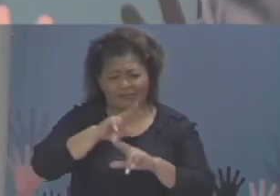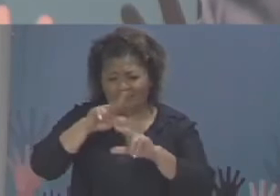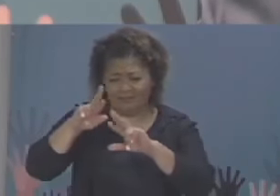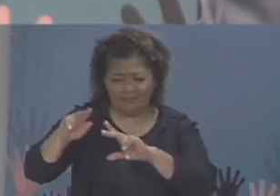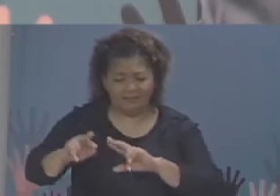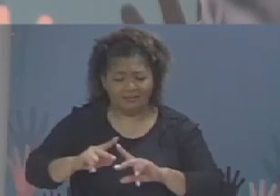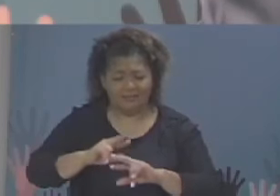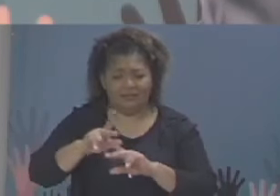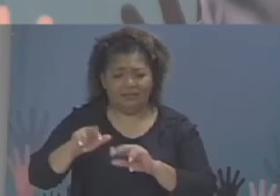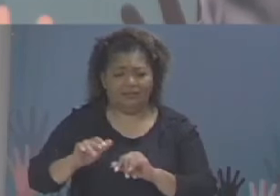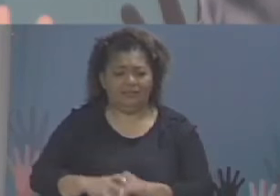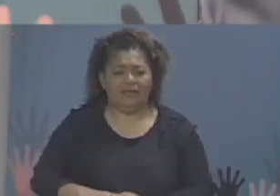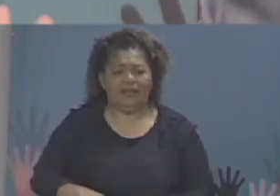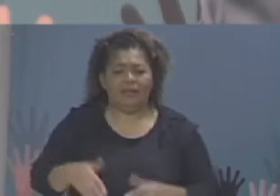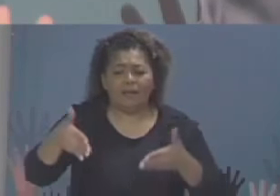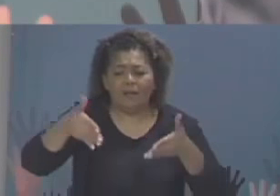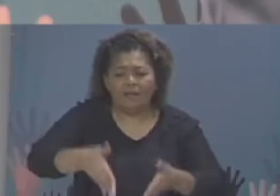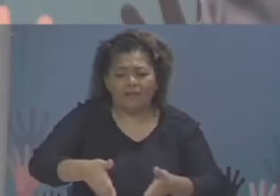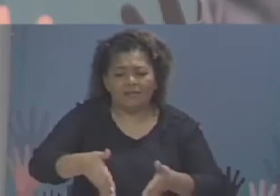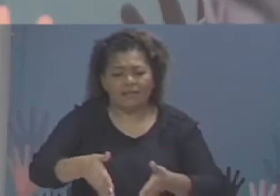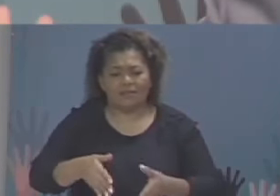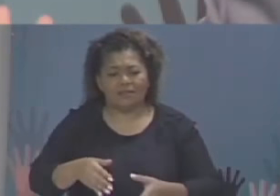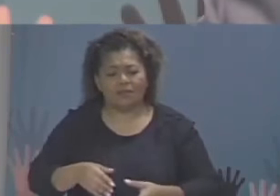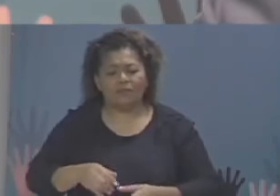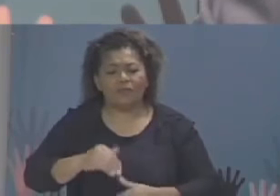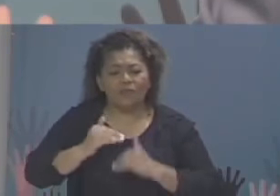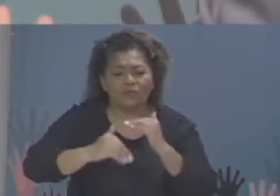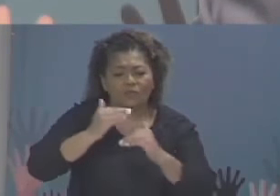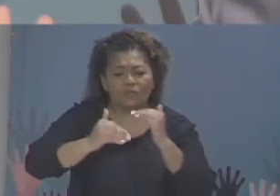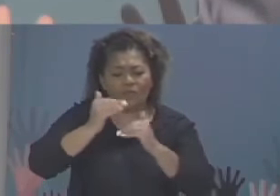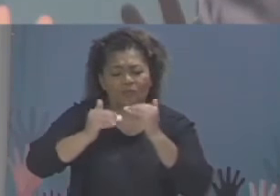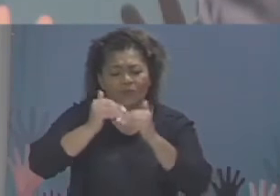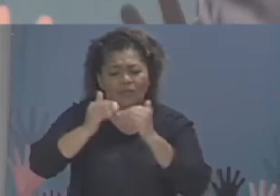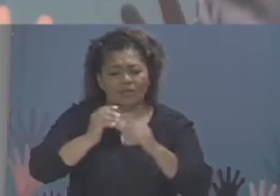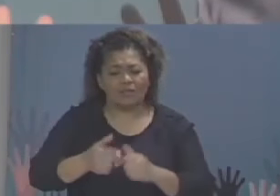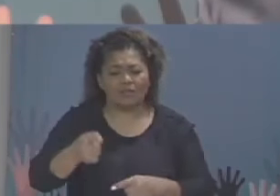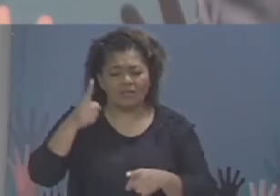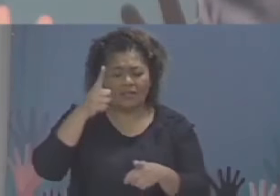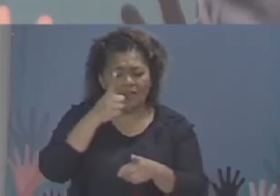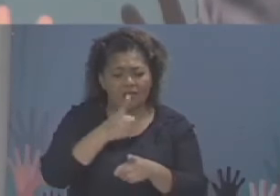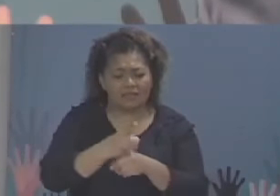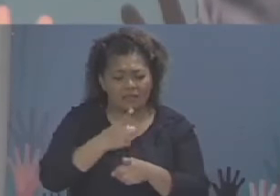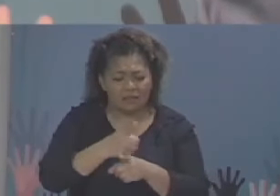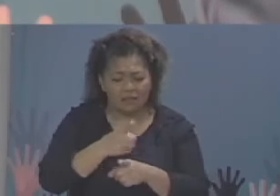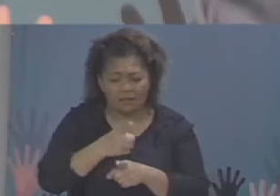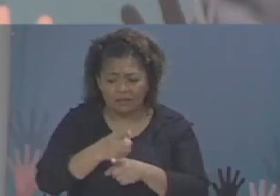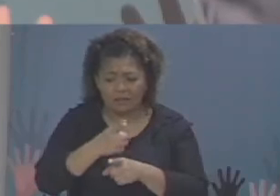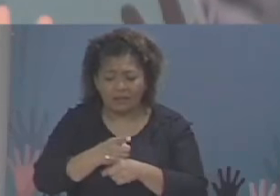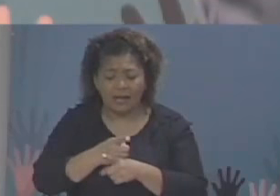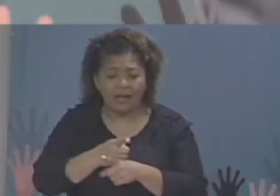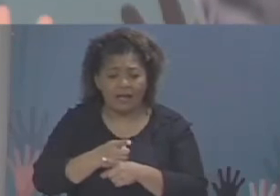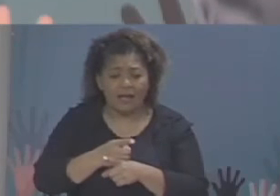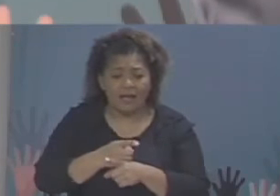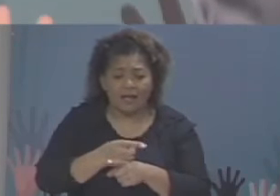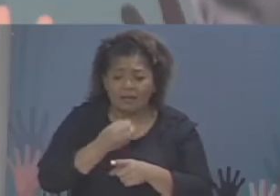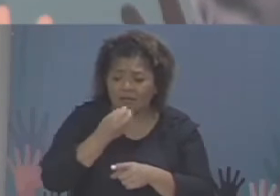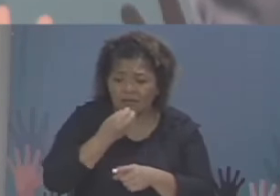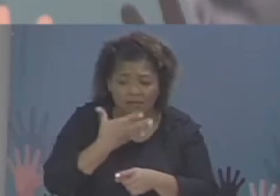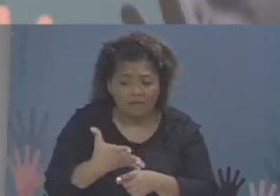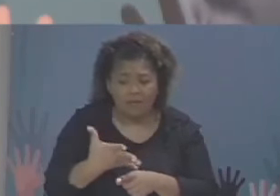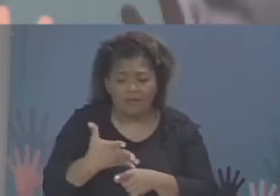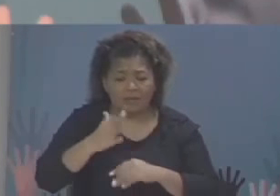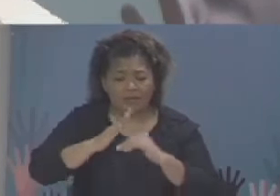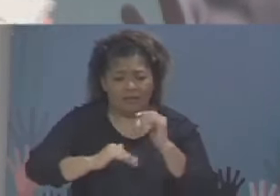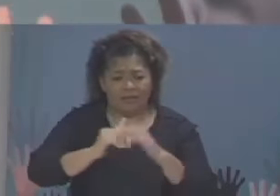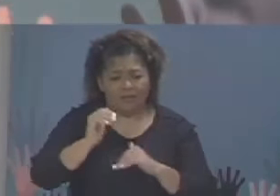promovendo a participação da categoria nos processos decisórios daquilo que vai atingir diretamente o seu exercício profissional.